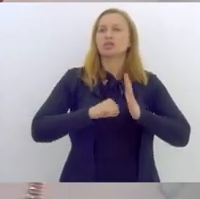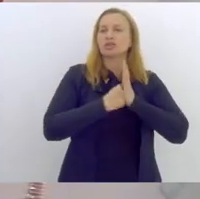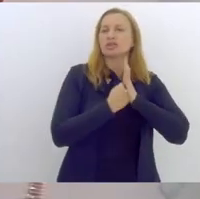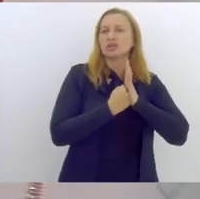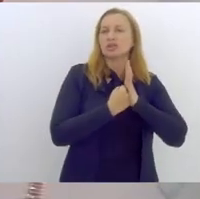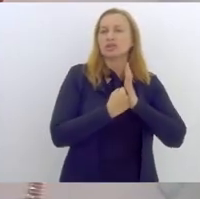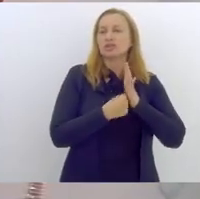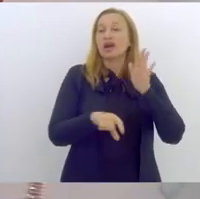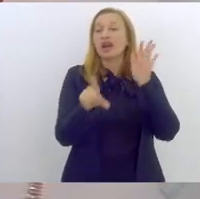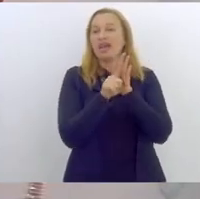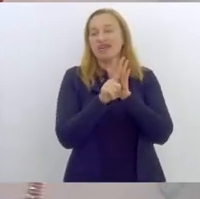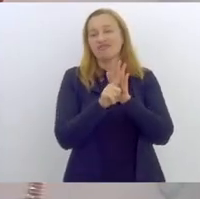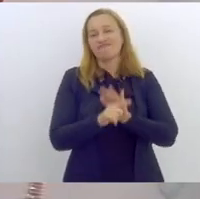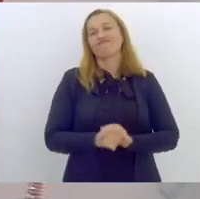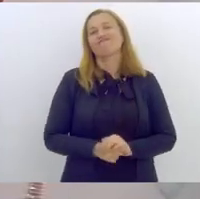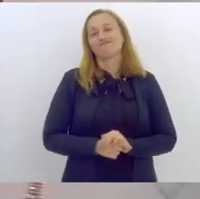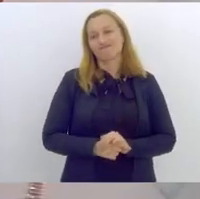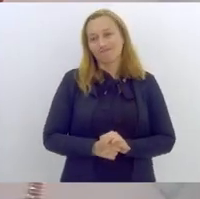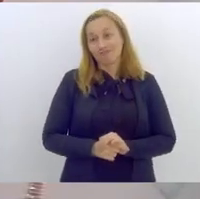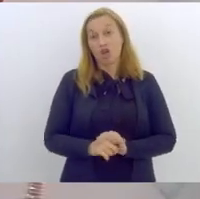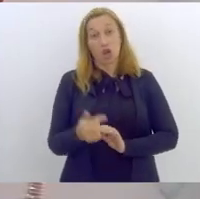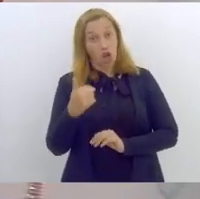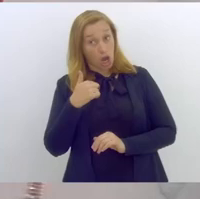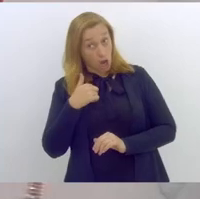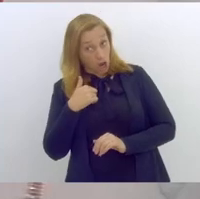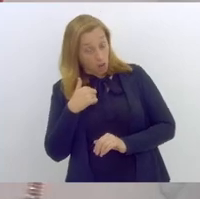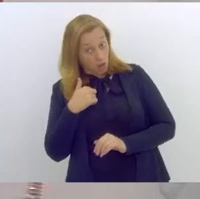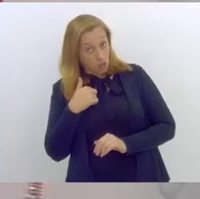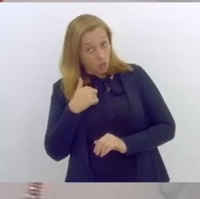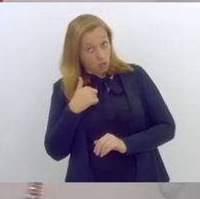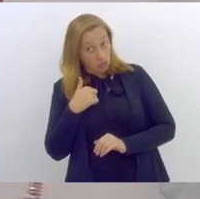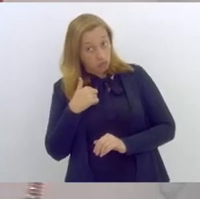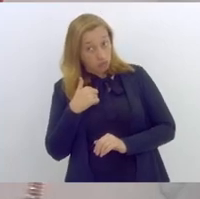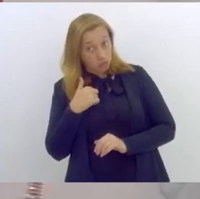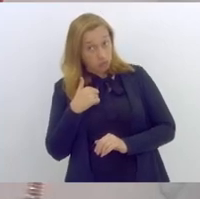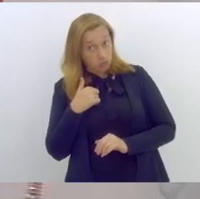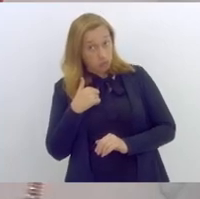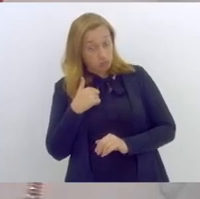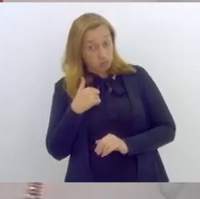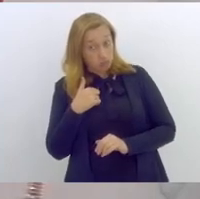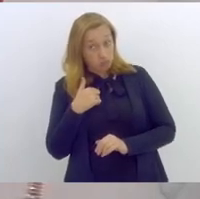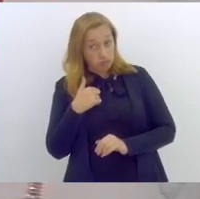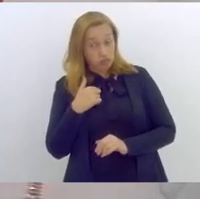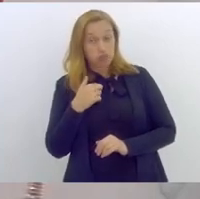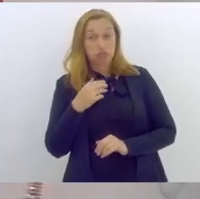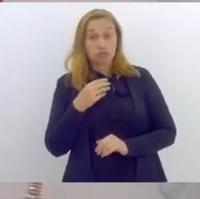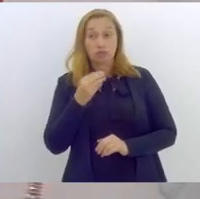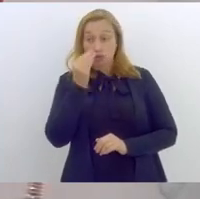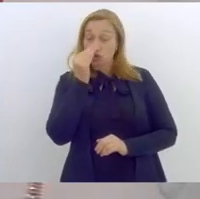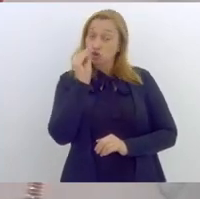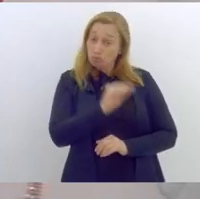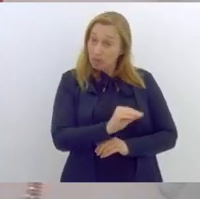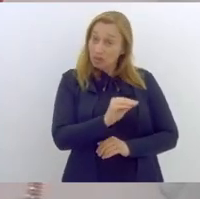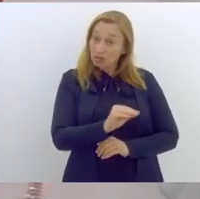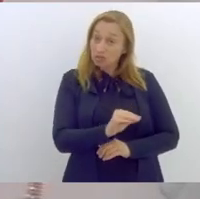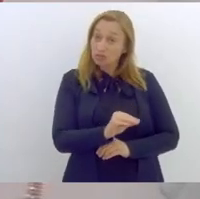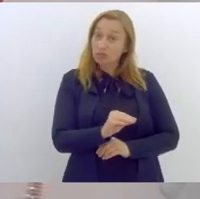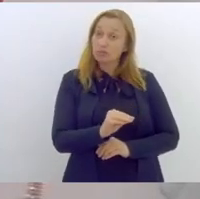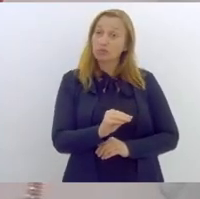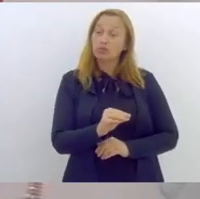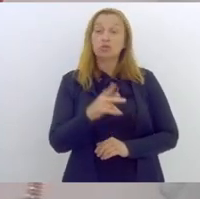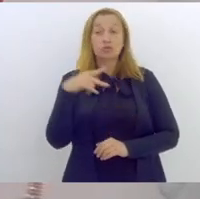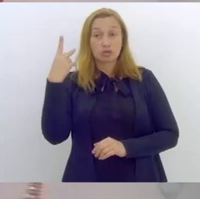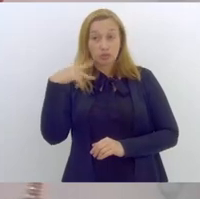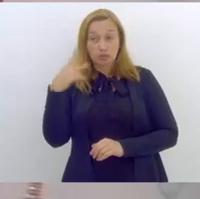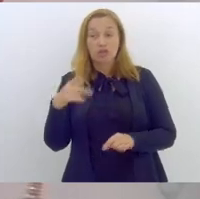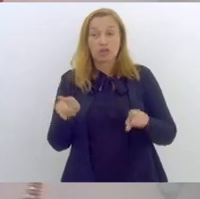fundamentais na lei o que eu também considero um profunda deslealdade com o Parlamento e com o próprio governador do Estado